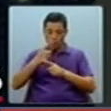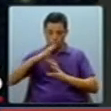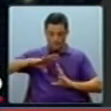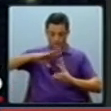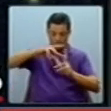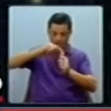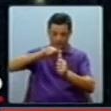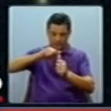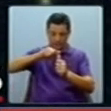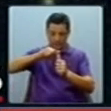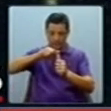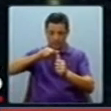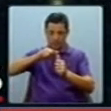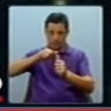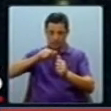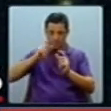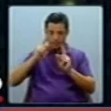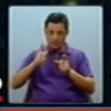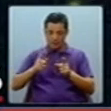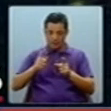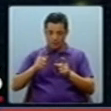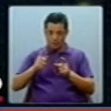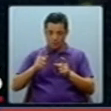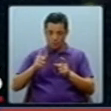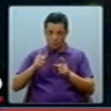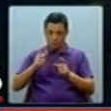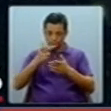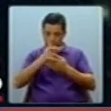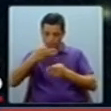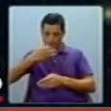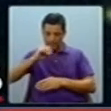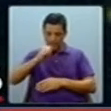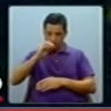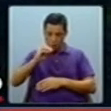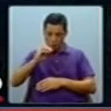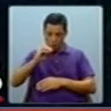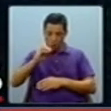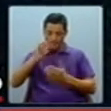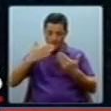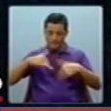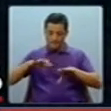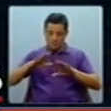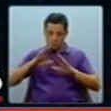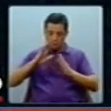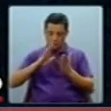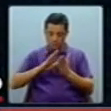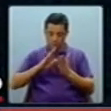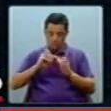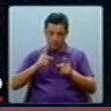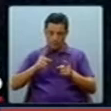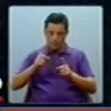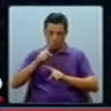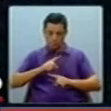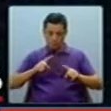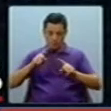extraordinário, PSO, e depois tem aqui o resto daquele nome todo. E isto, Cristiano, é provavelmente um exoplaneta vagabundo. É